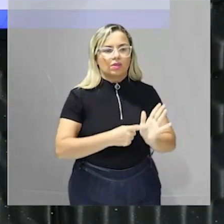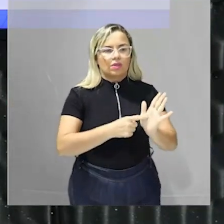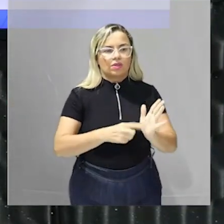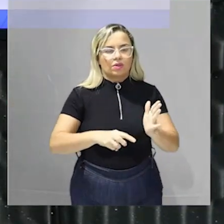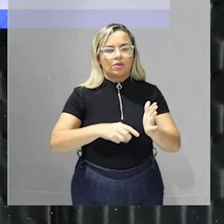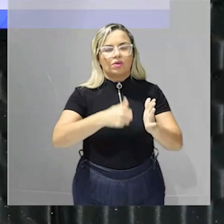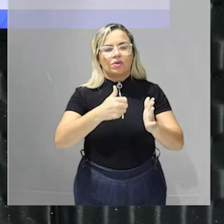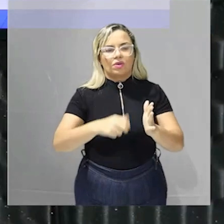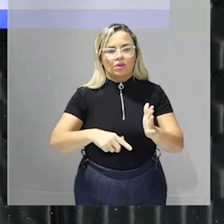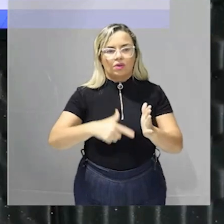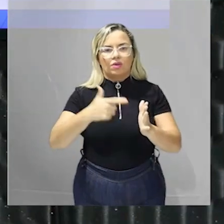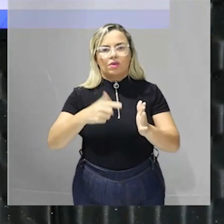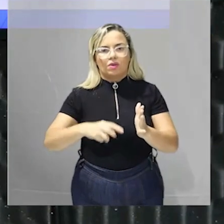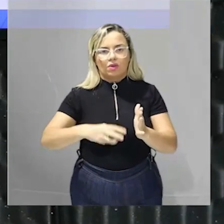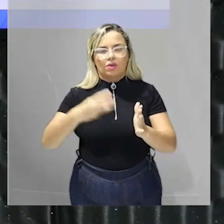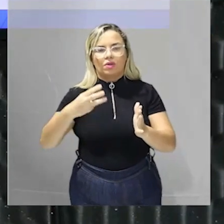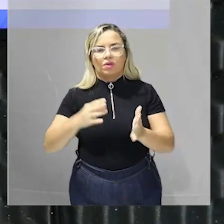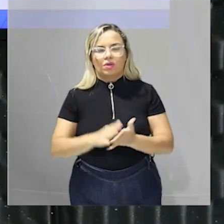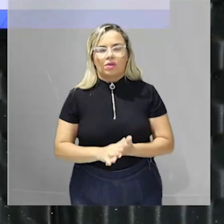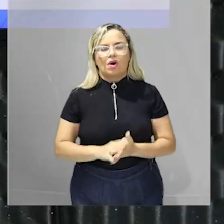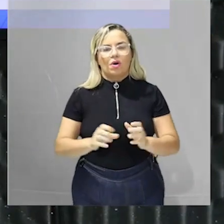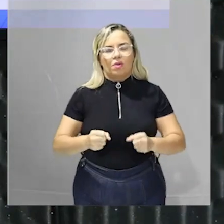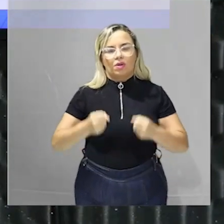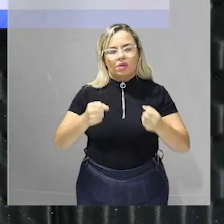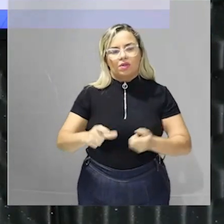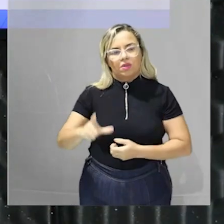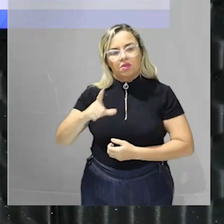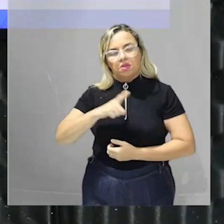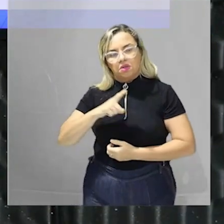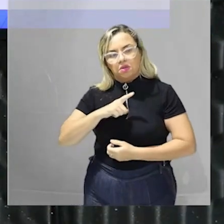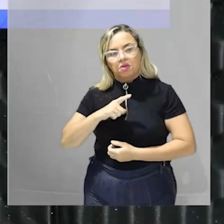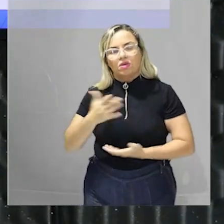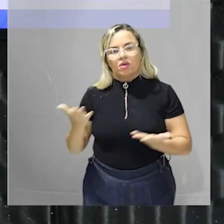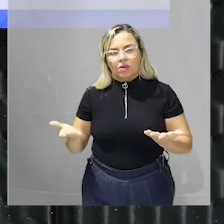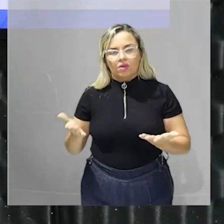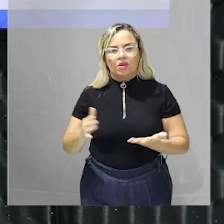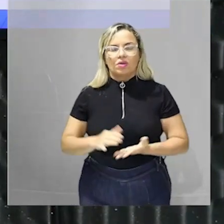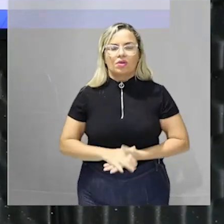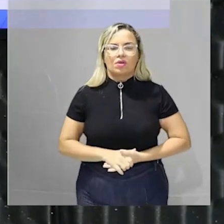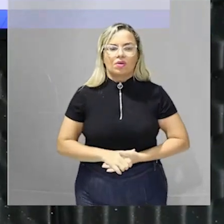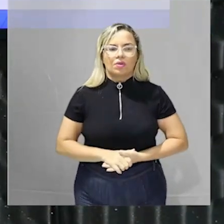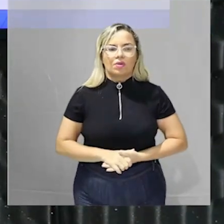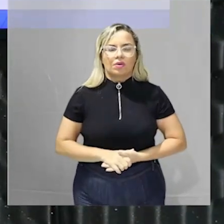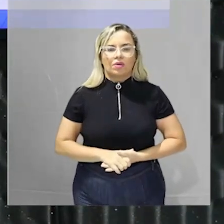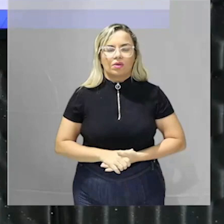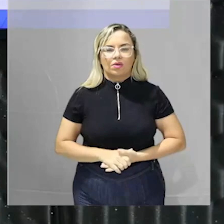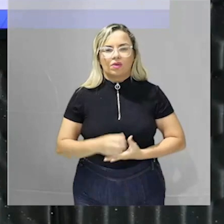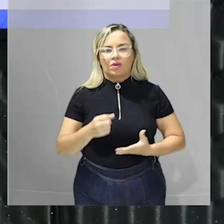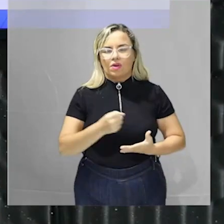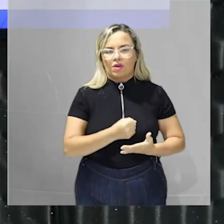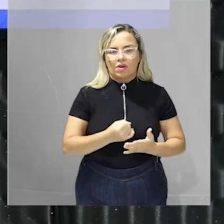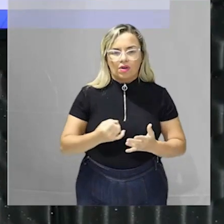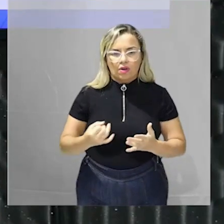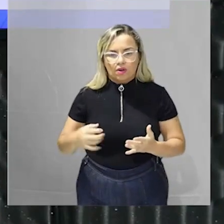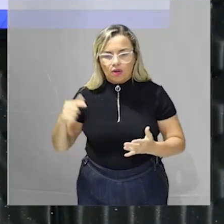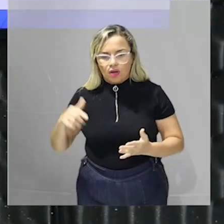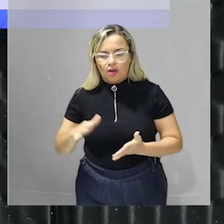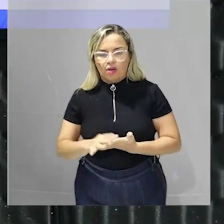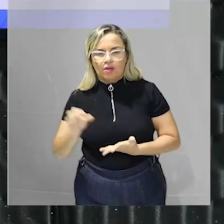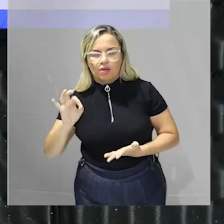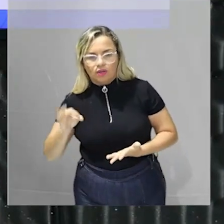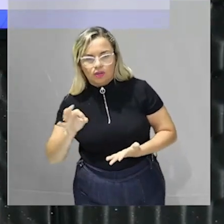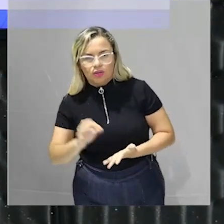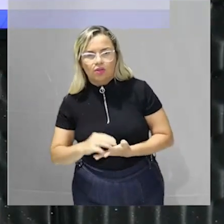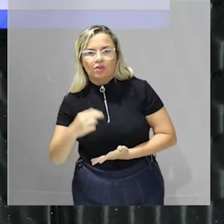posso ter alternativas em que eu tenho várias corretas, como nós